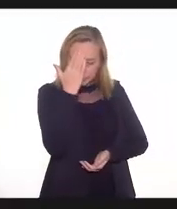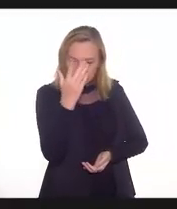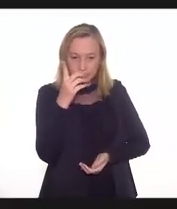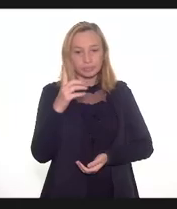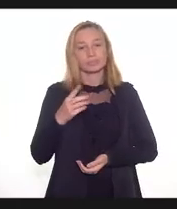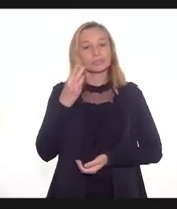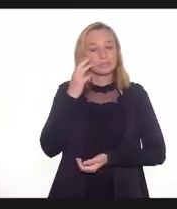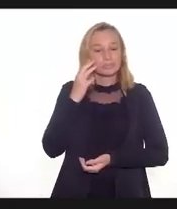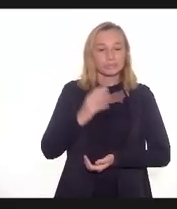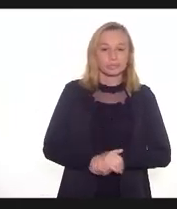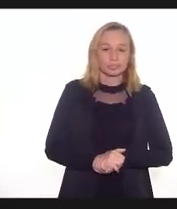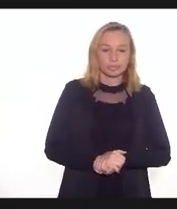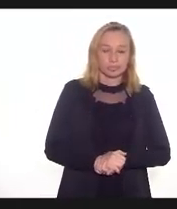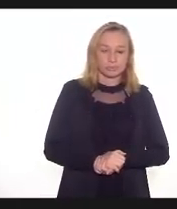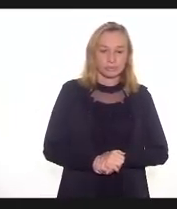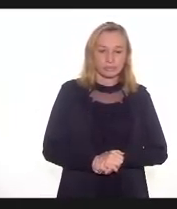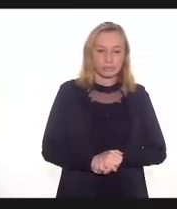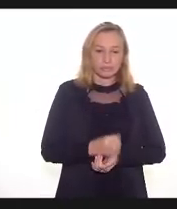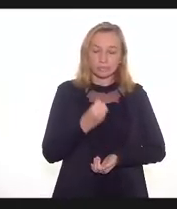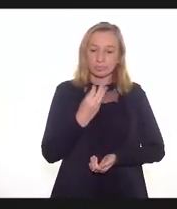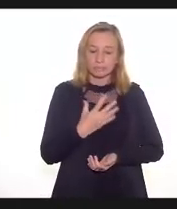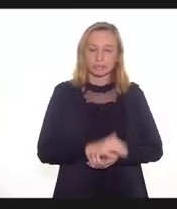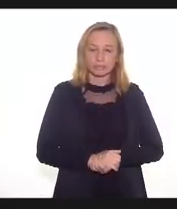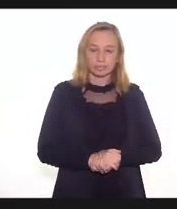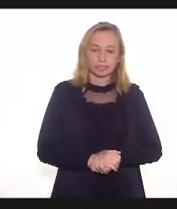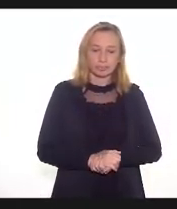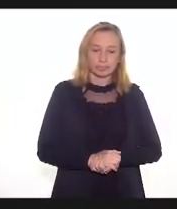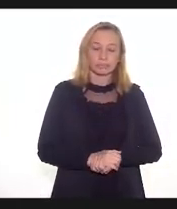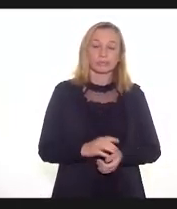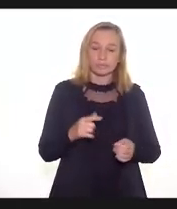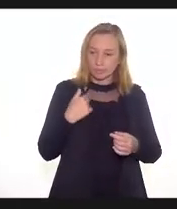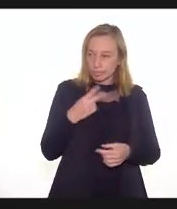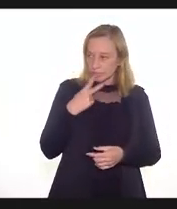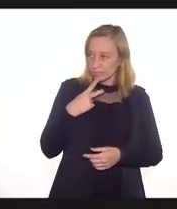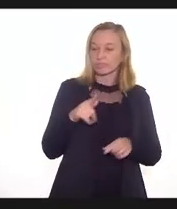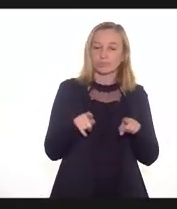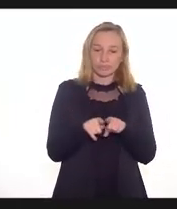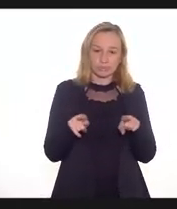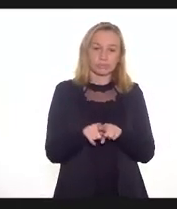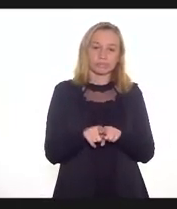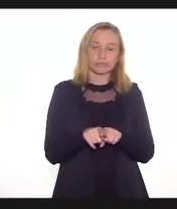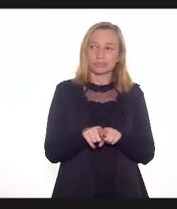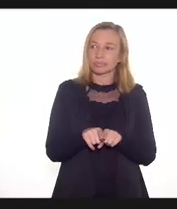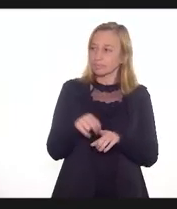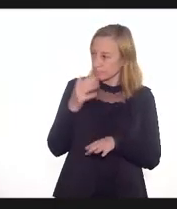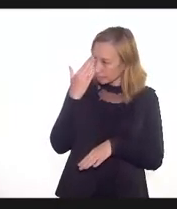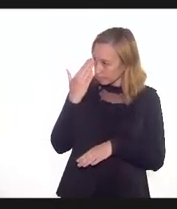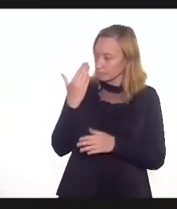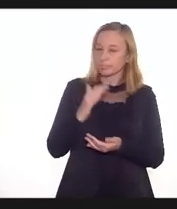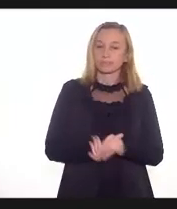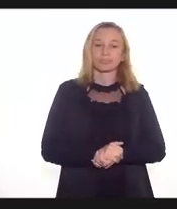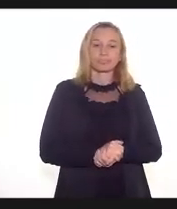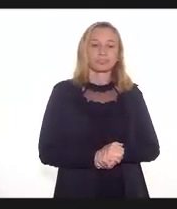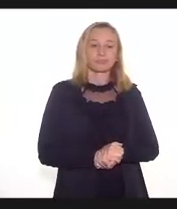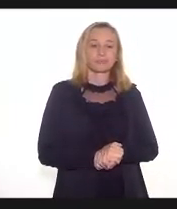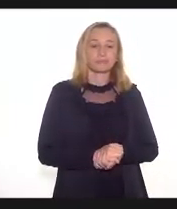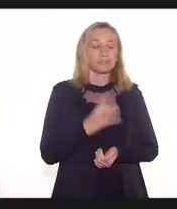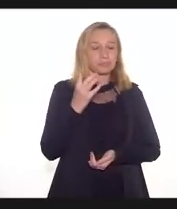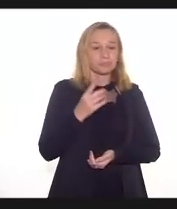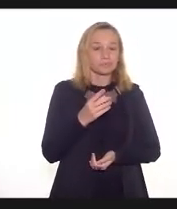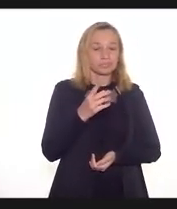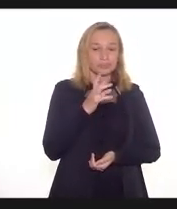Valdete. Obrigado. Muito perfeito. Bom, Rodrigo Amorim. Eu ia fazer essa referência, Vossa Excelência fez. Aliás, obrigado. Aliás, deputado